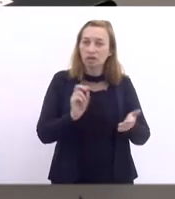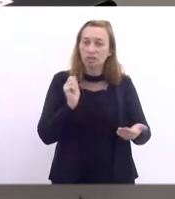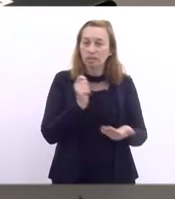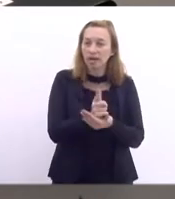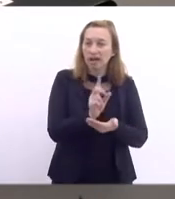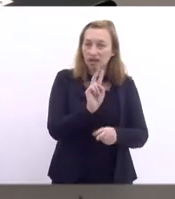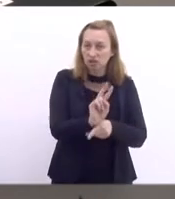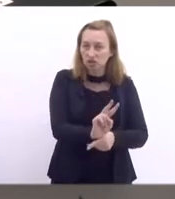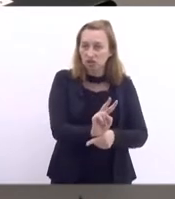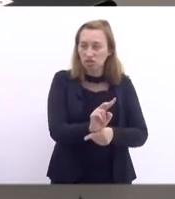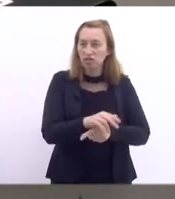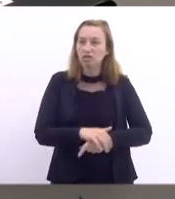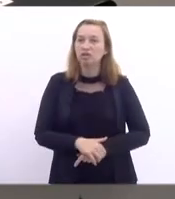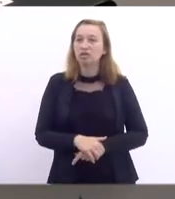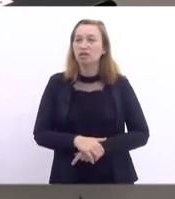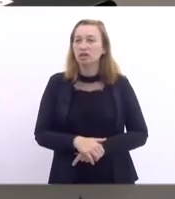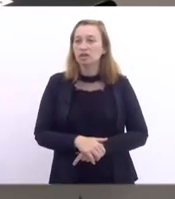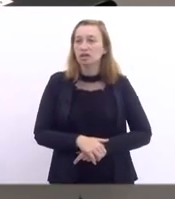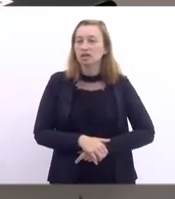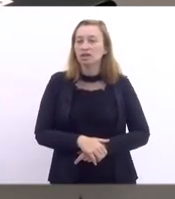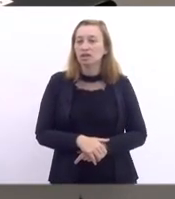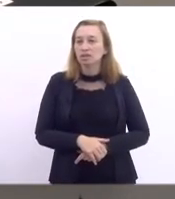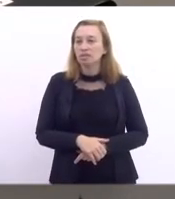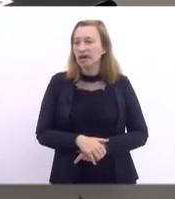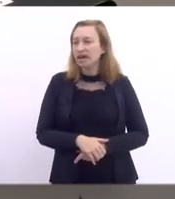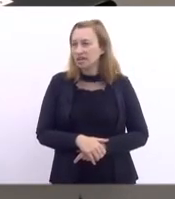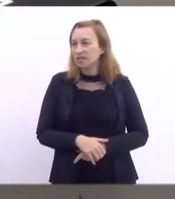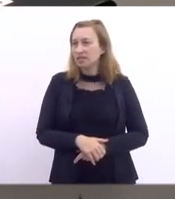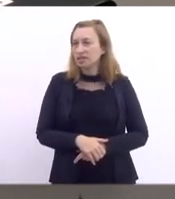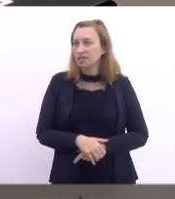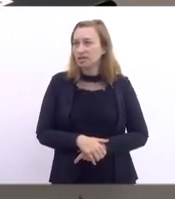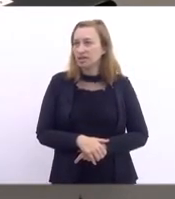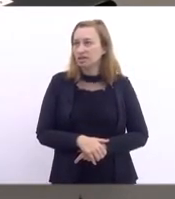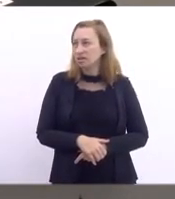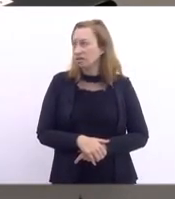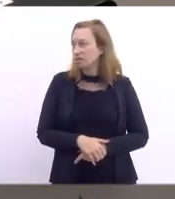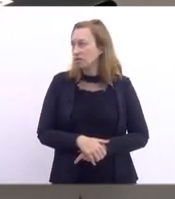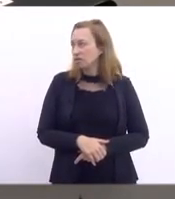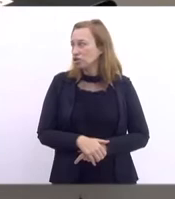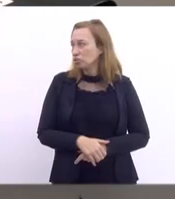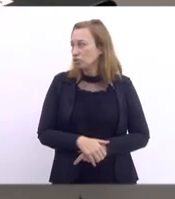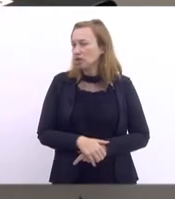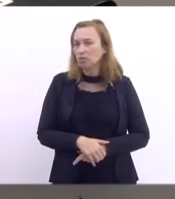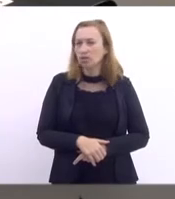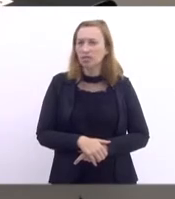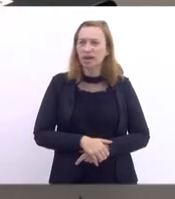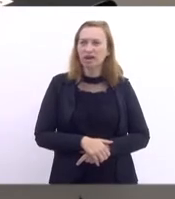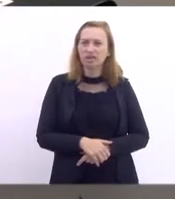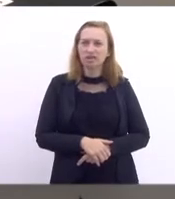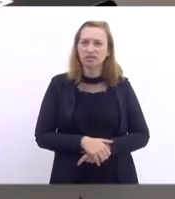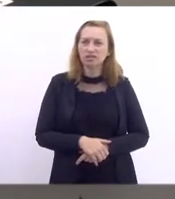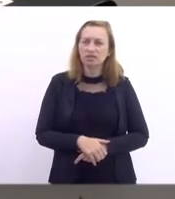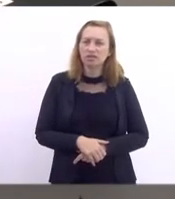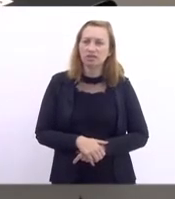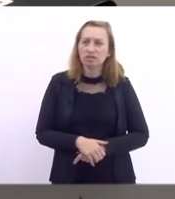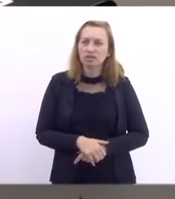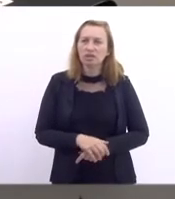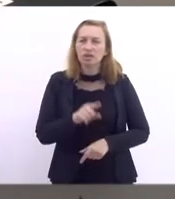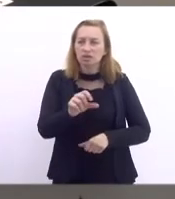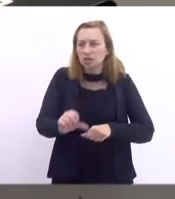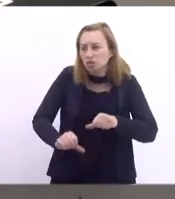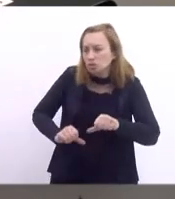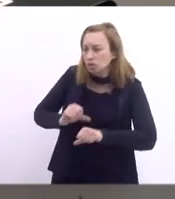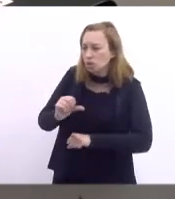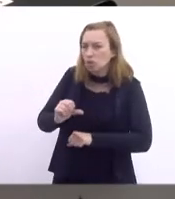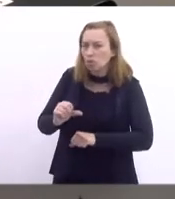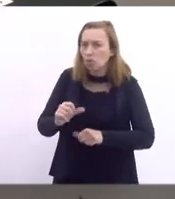é quando você recebeu esse dinheiro de empréstimo você deu uma você trocou a fonte